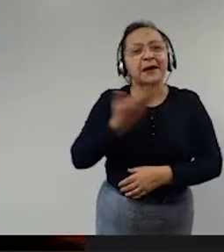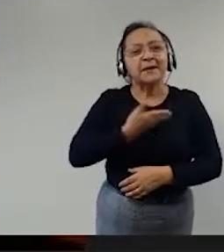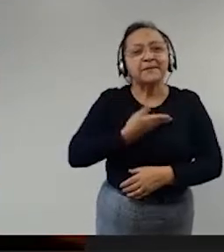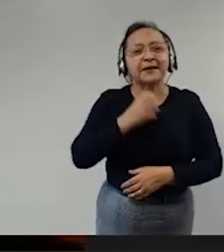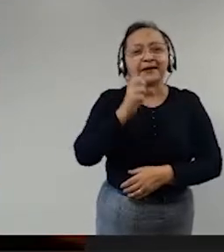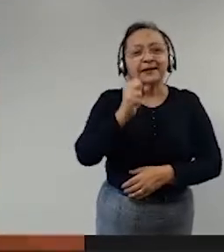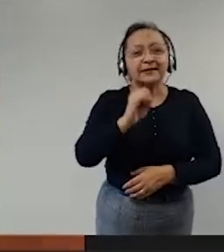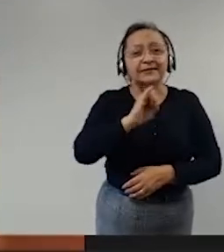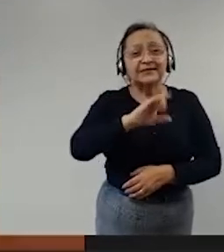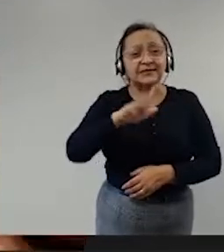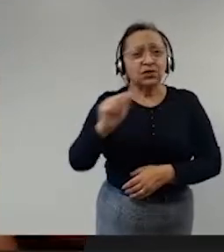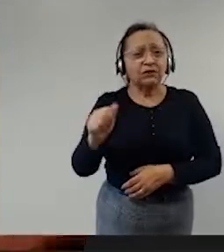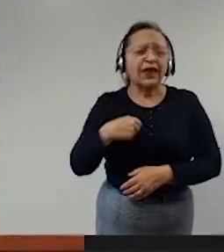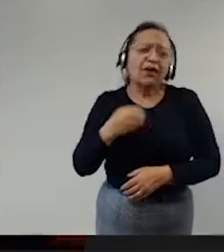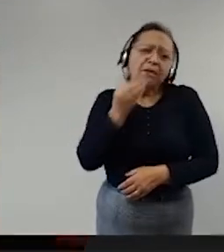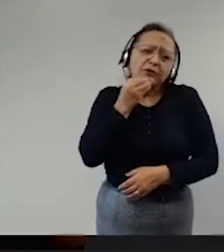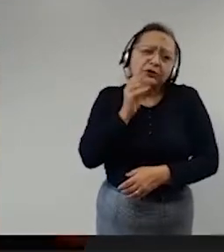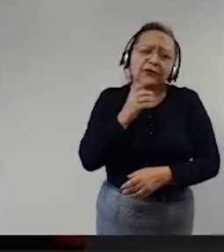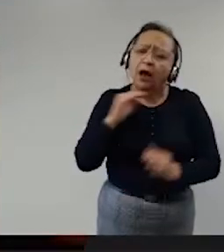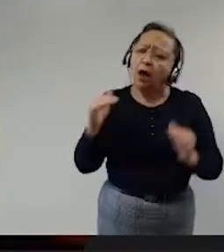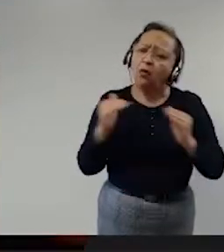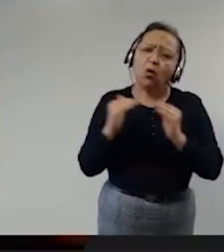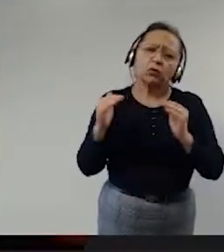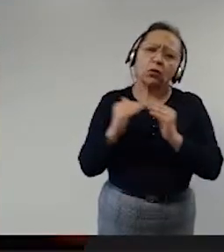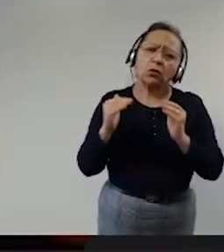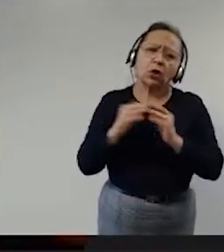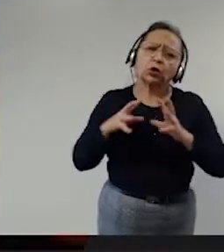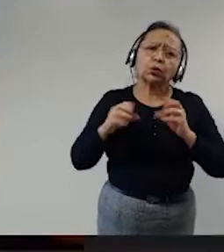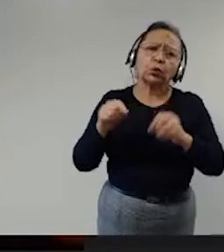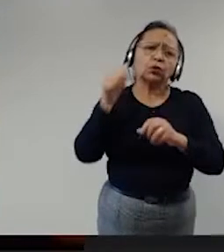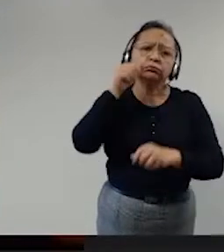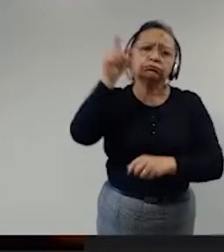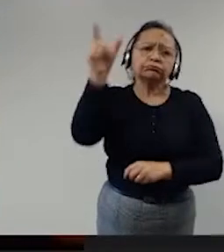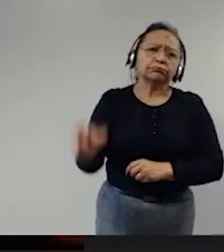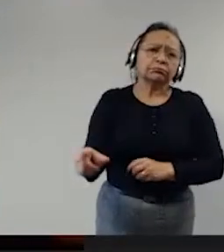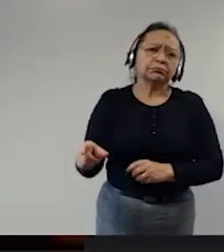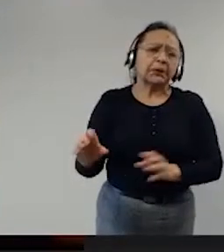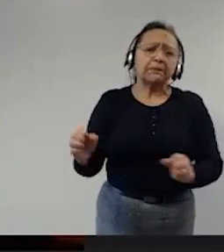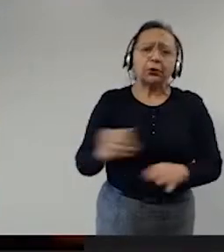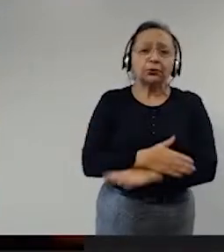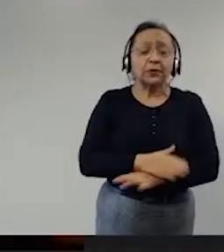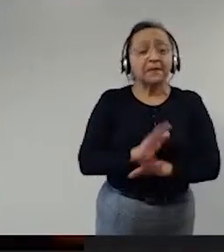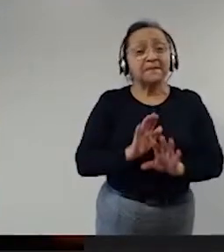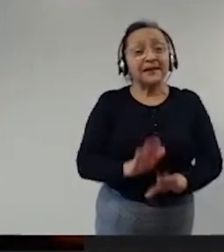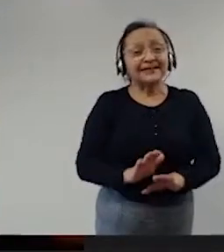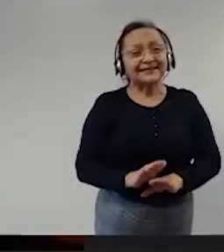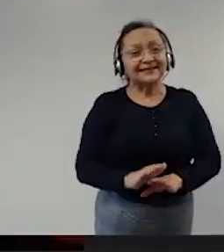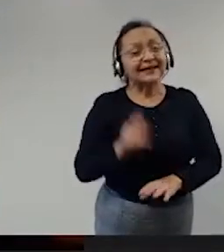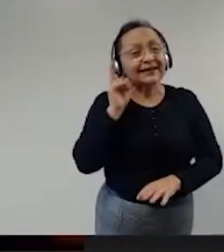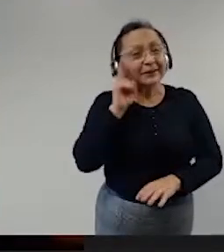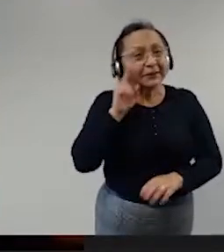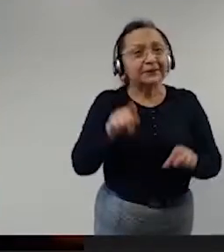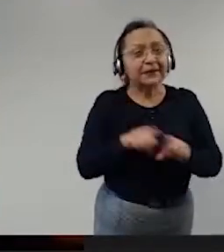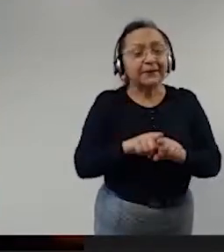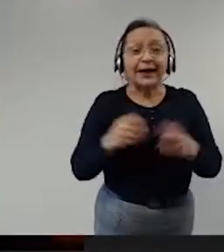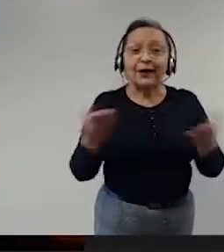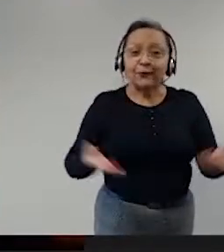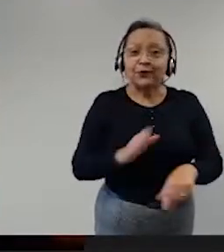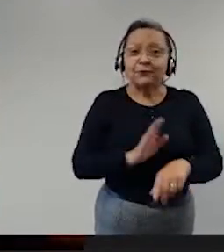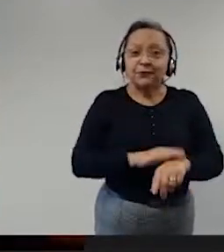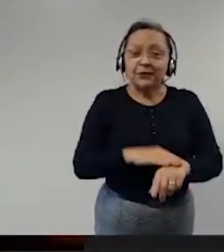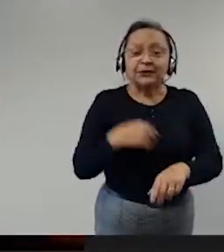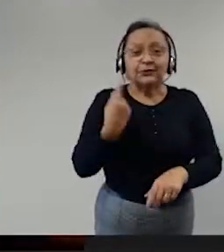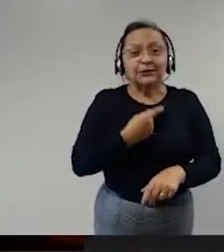concordo com a Silvia. O resto estava bom, já estaria suficiente a minha fala, né? E lembrando esse movimento que estamos fazendo, quer